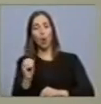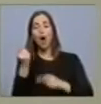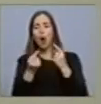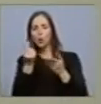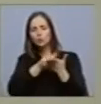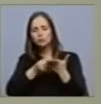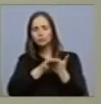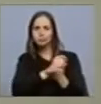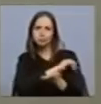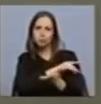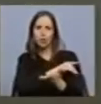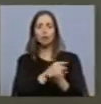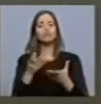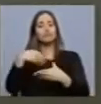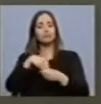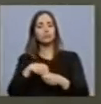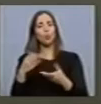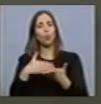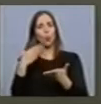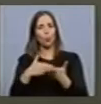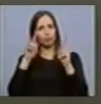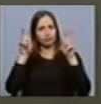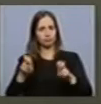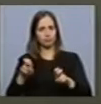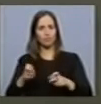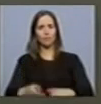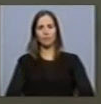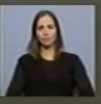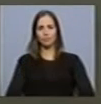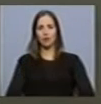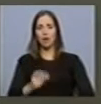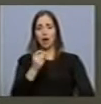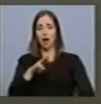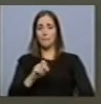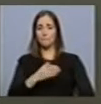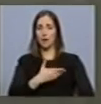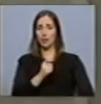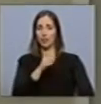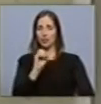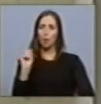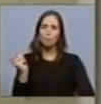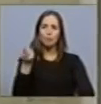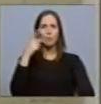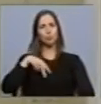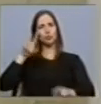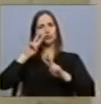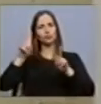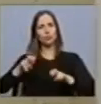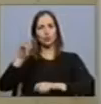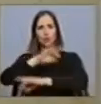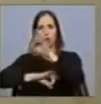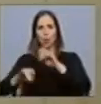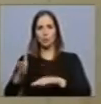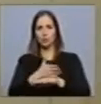fazer parte do número 3 da revista. Amadeu de Sousa Cardoso é a primeira descoberta de Portugal na Europa do século